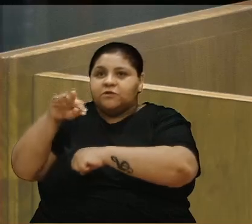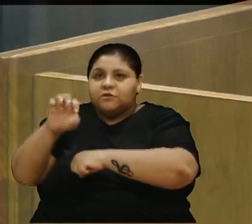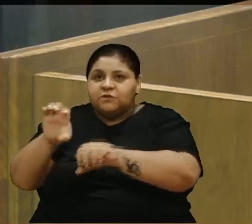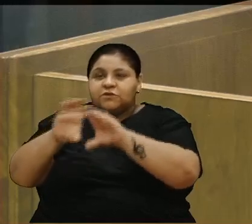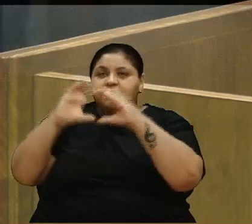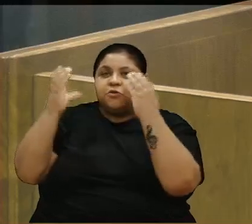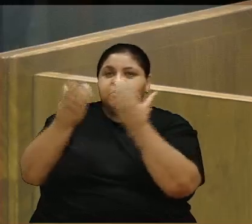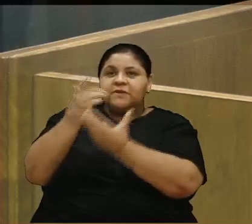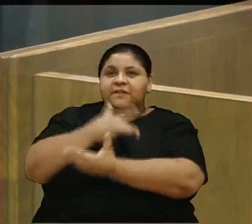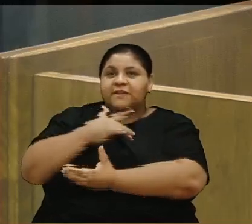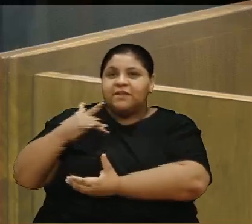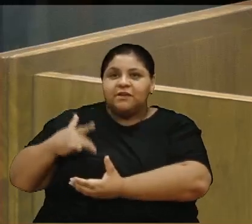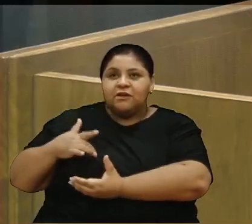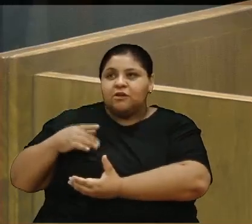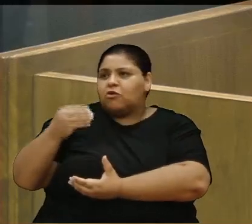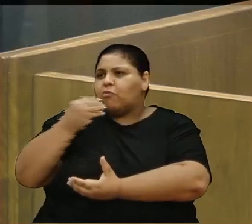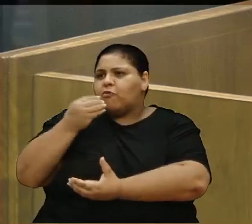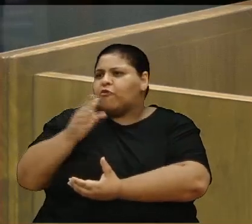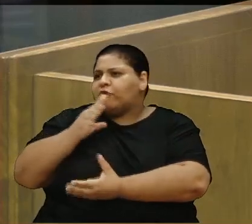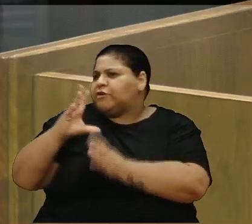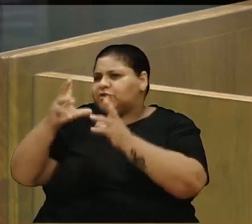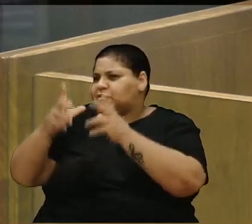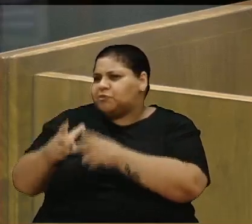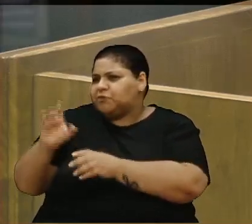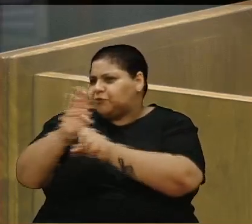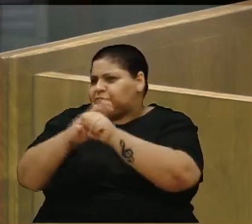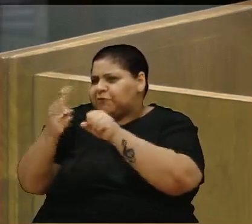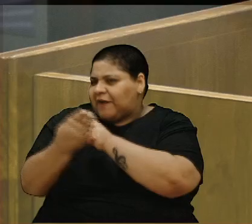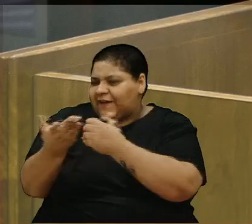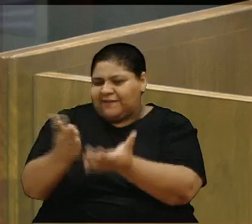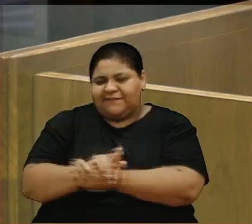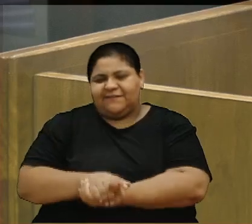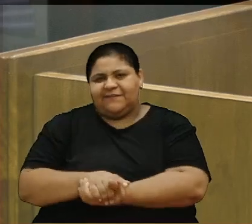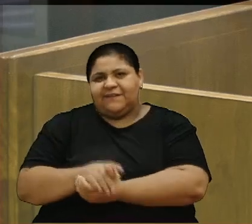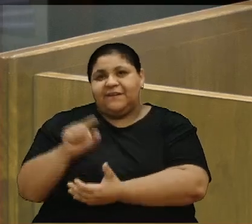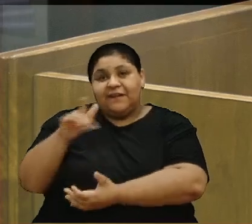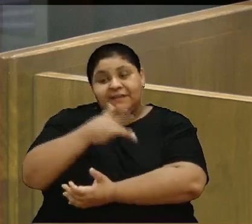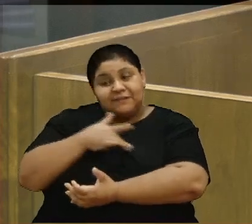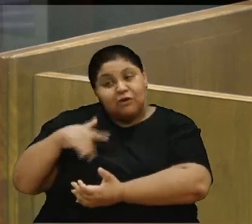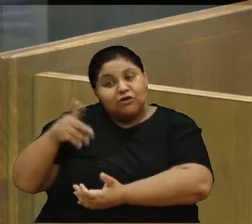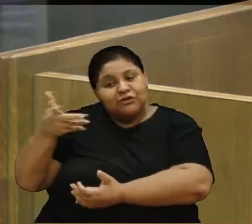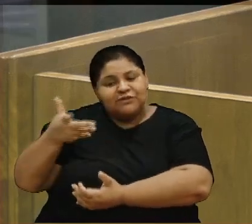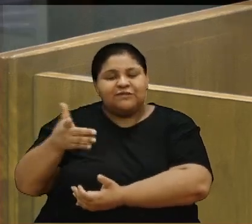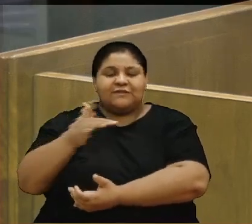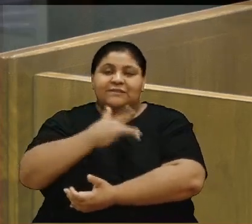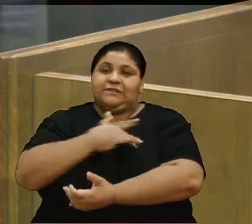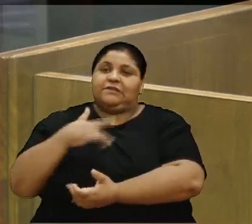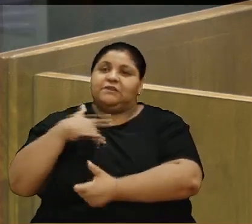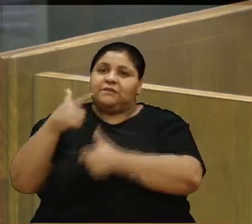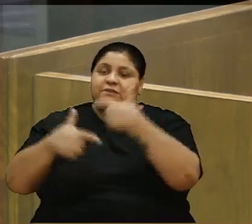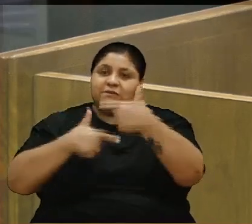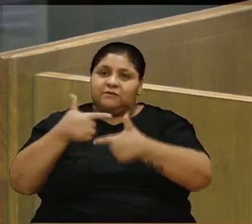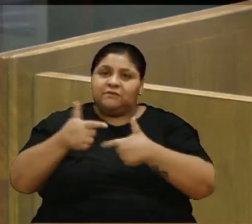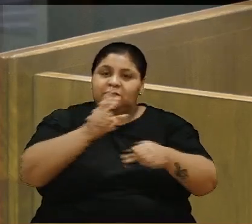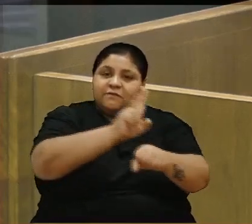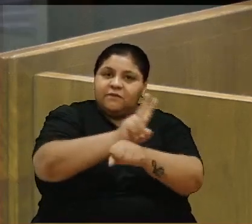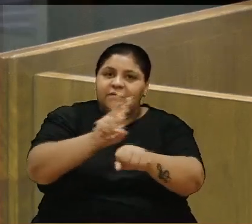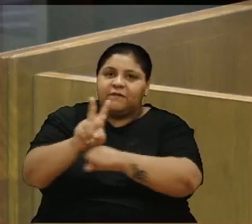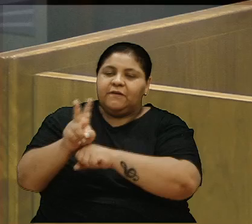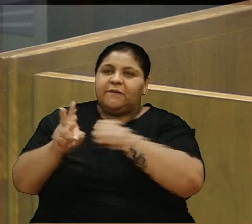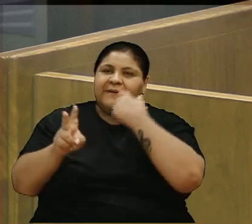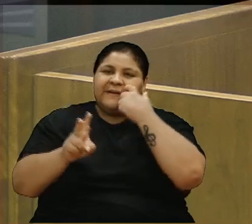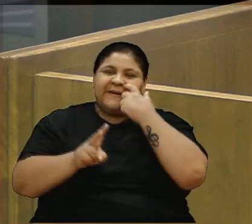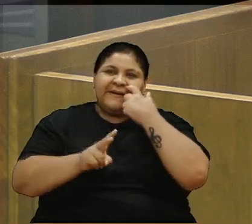do bairro, né, e inclusive a situação familiar. Então, é essa saúde que a gente quer, uma saúde que trabalhe na prevenção, que